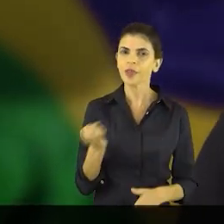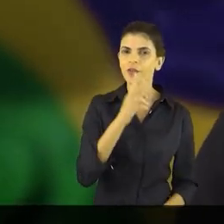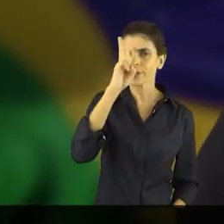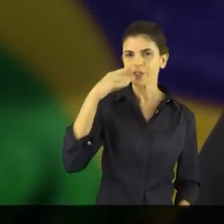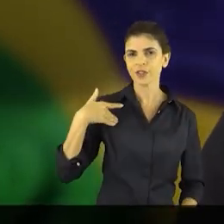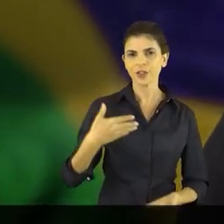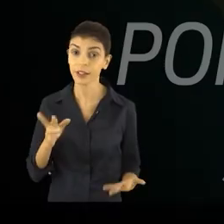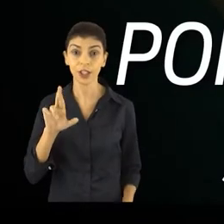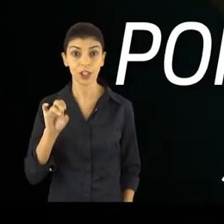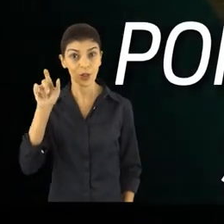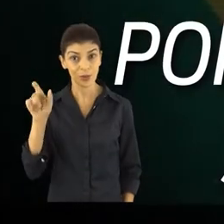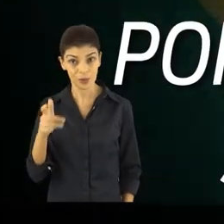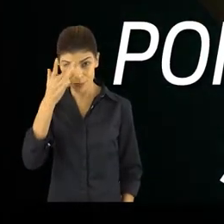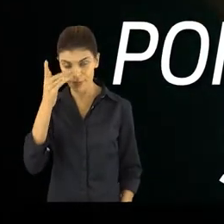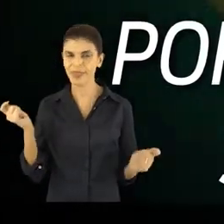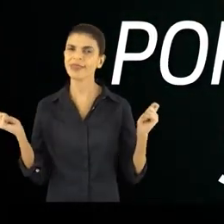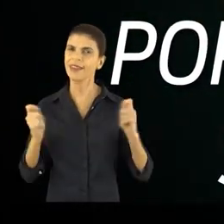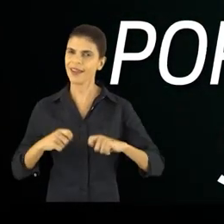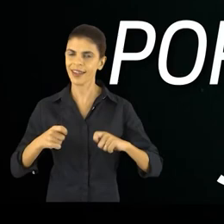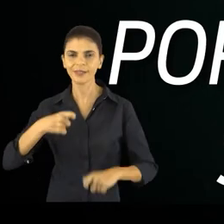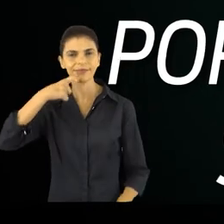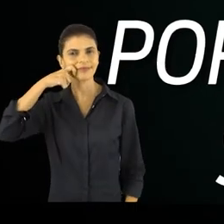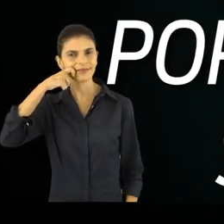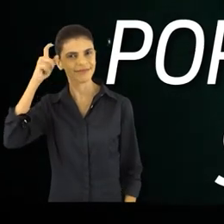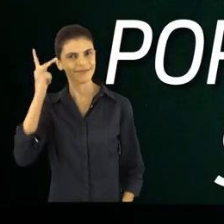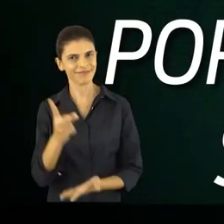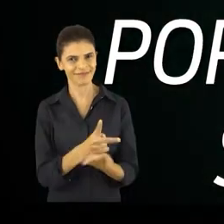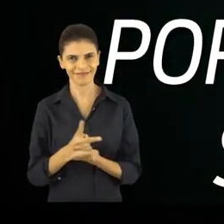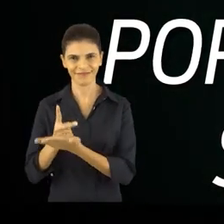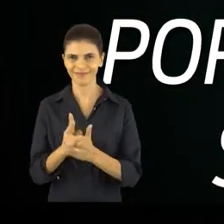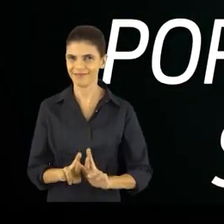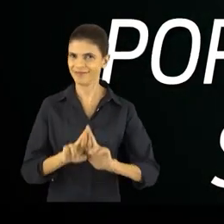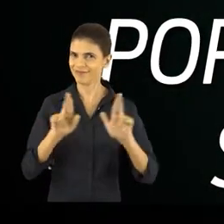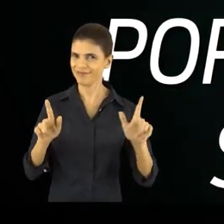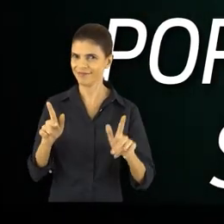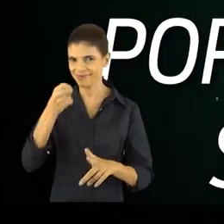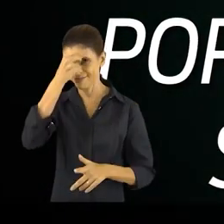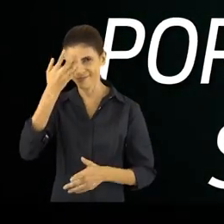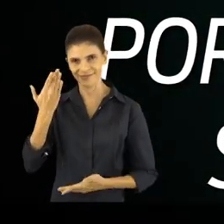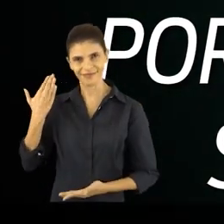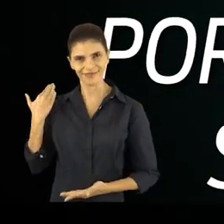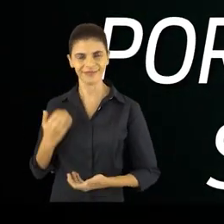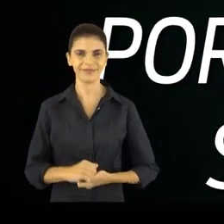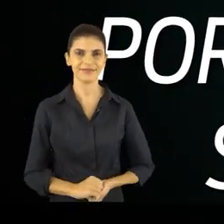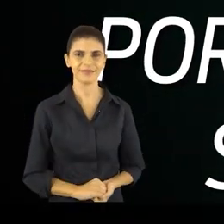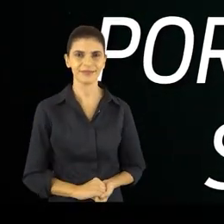nova história para o Rio. Luiz Lima, diferente disso tudo que está aí.